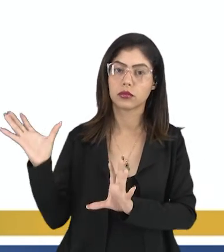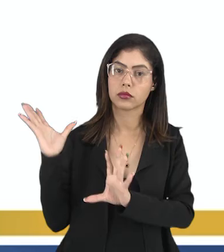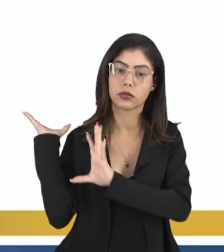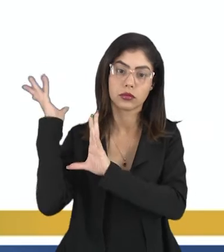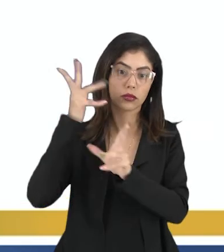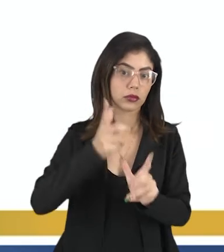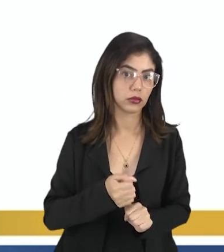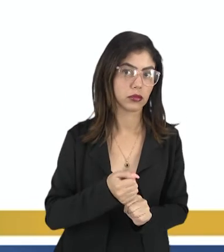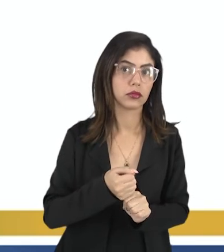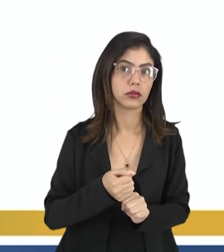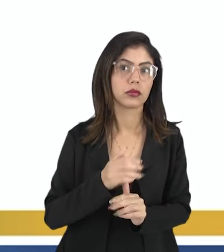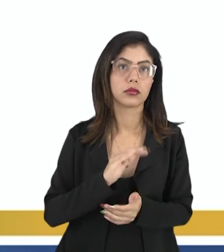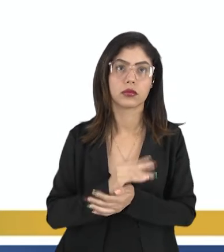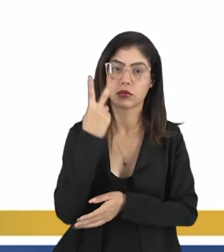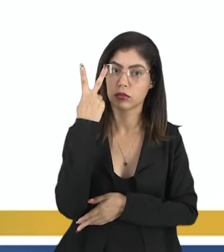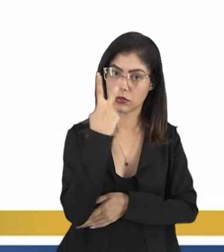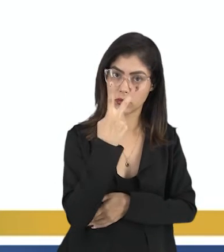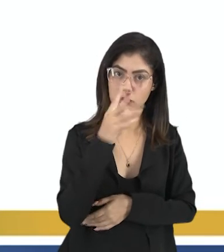retomar esses